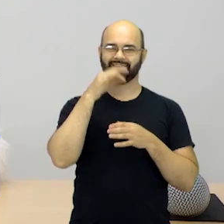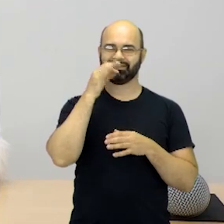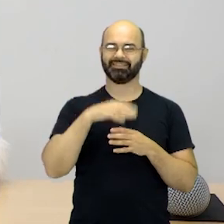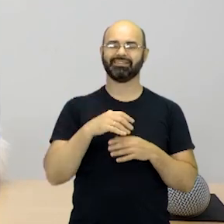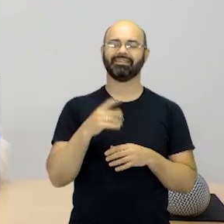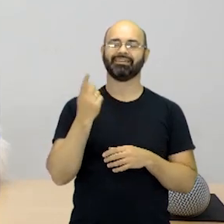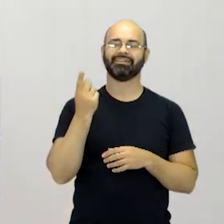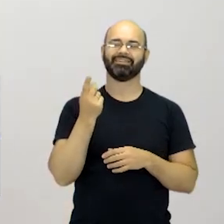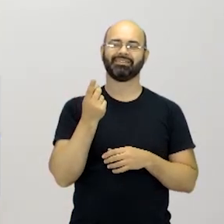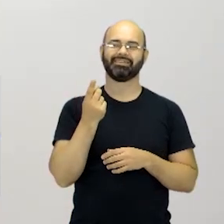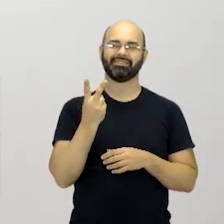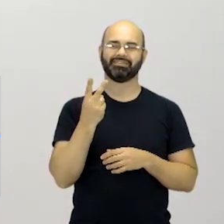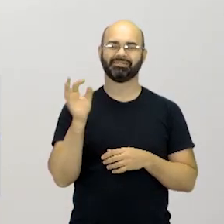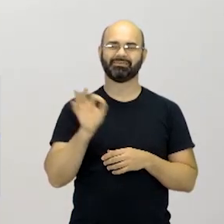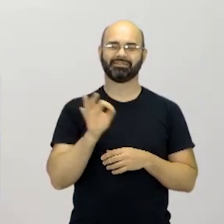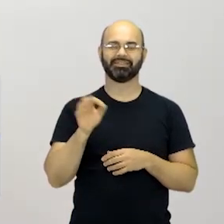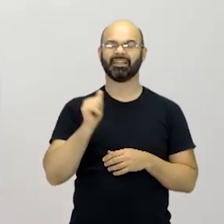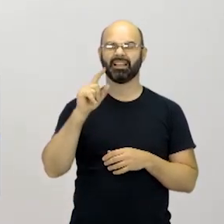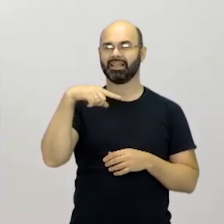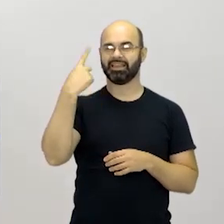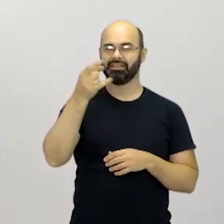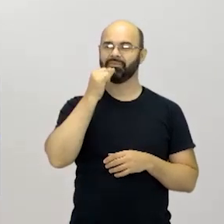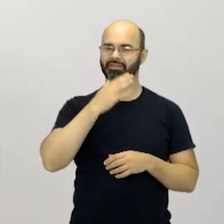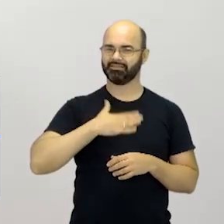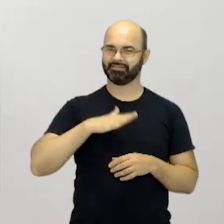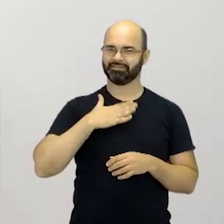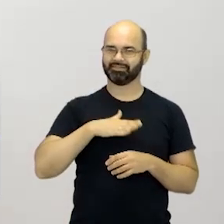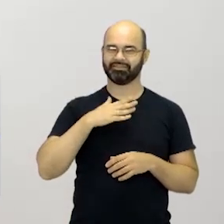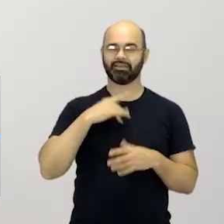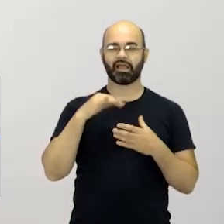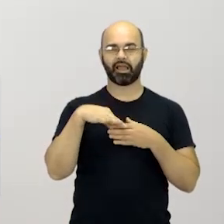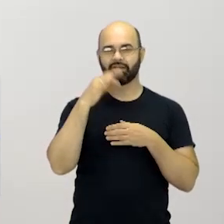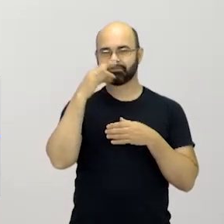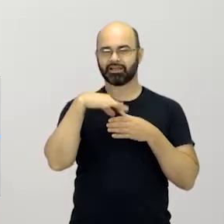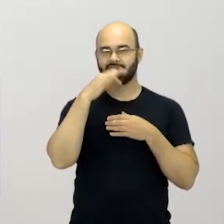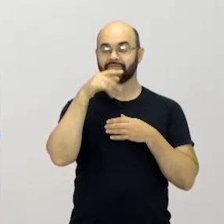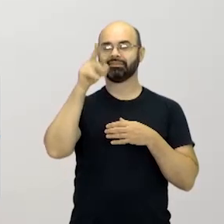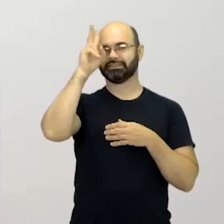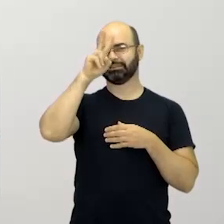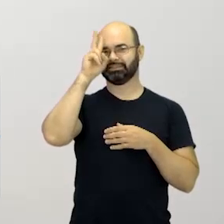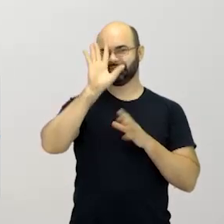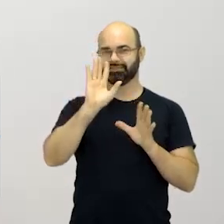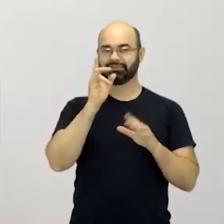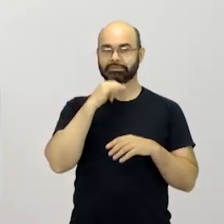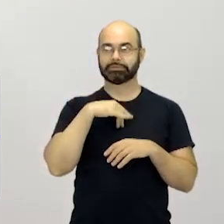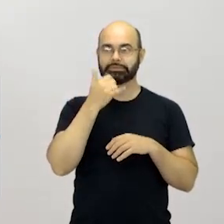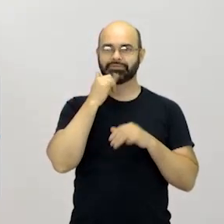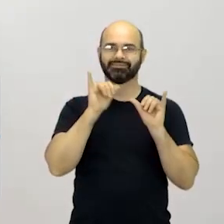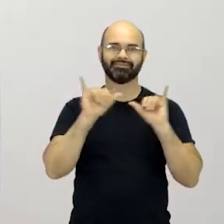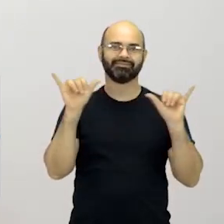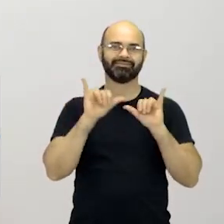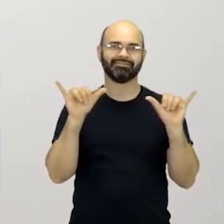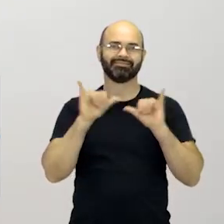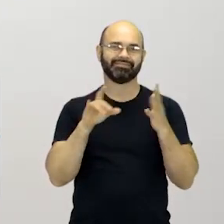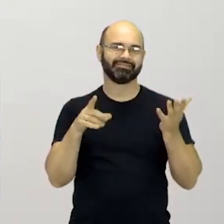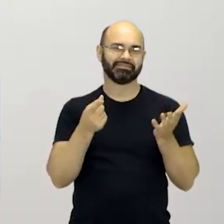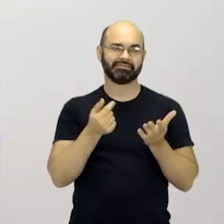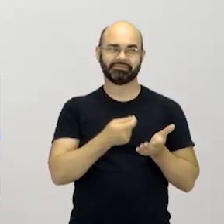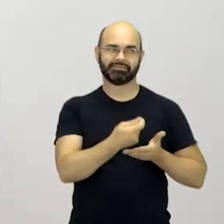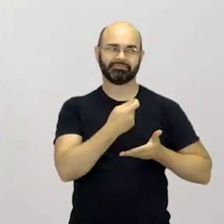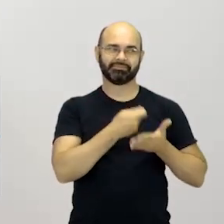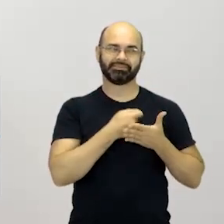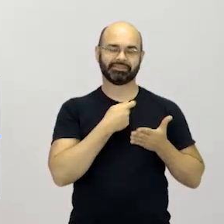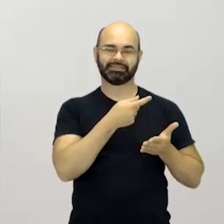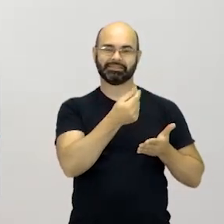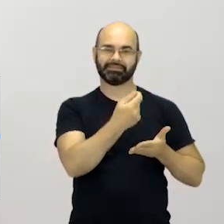fandangos deixa para depois, né? Quando você estiver comendo, for comer um salgadinho, você lembra disso. Vou fazer um comercial, aí sei que eu vou ganhar patrocínio. Então,